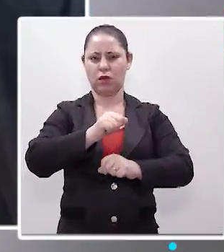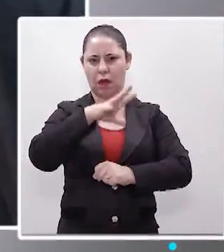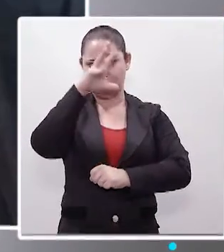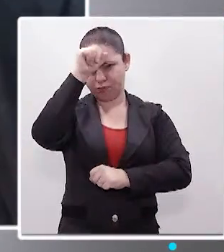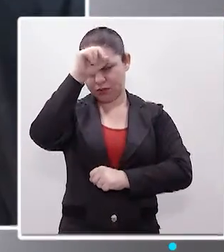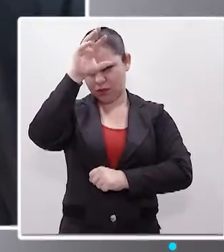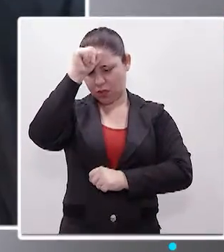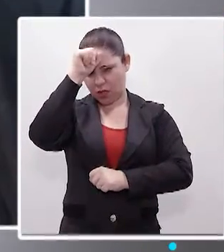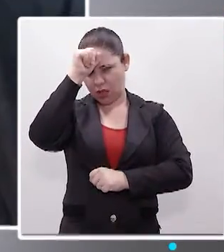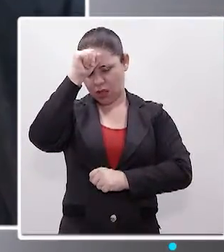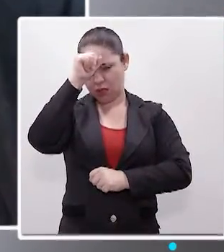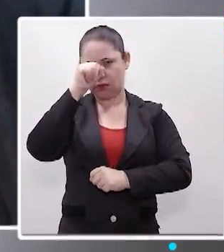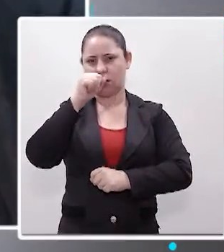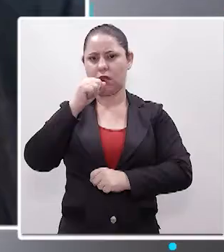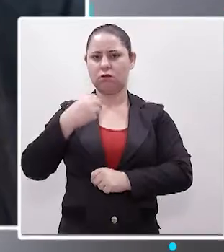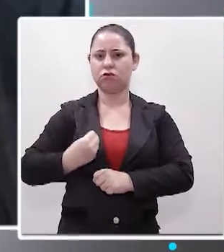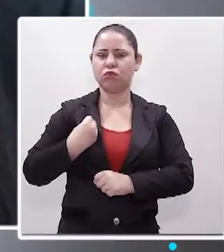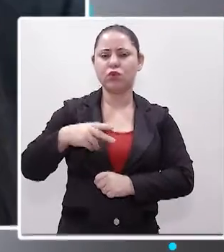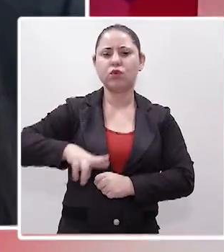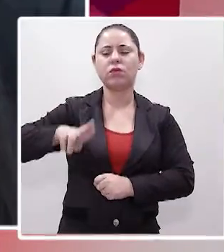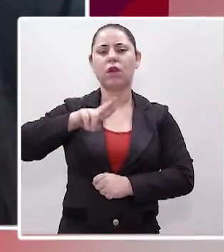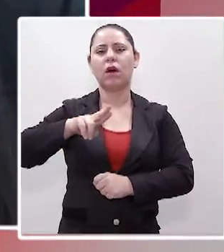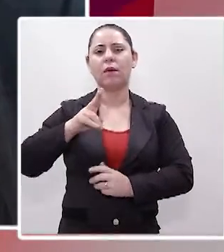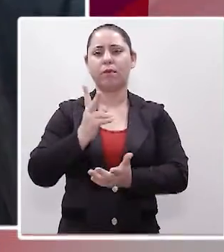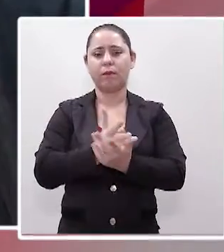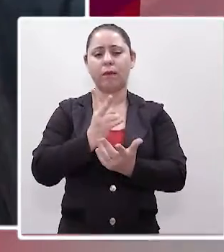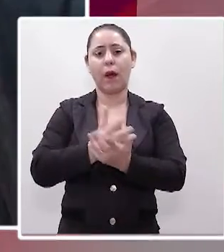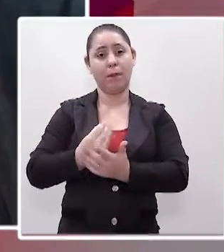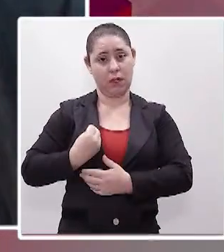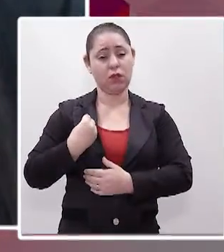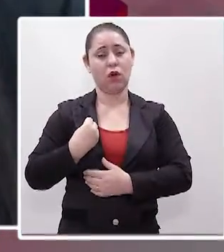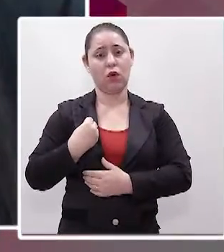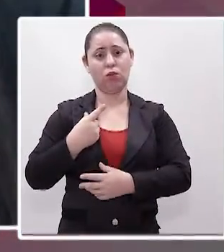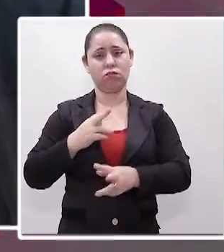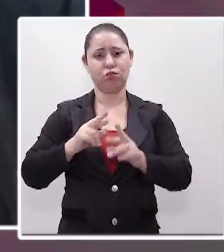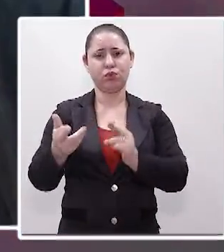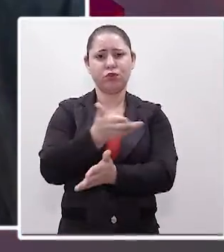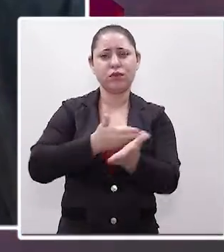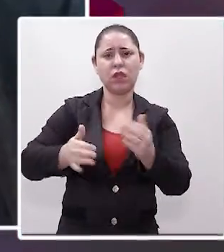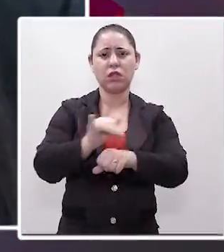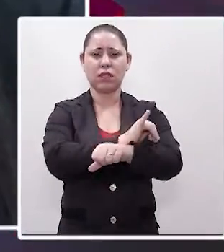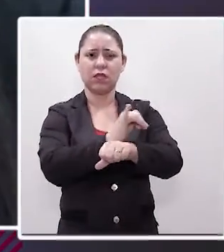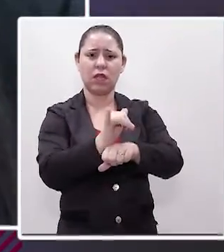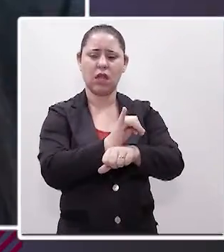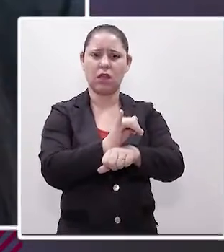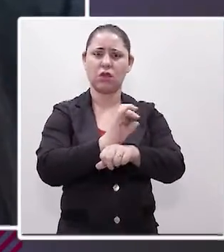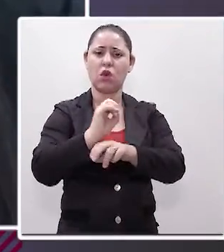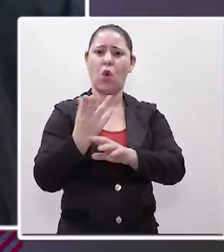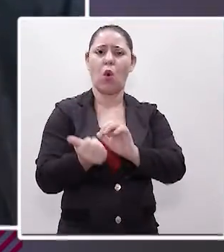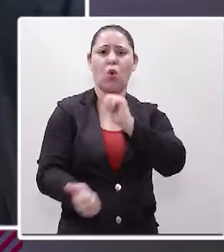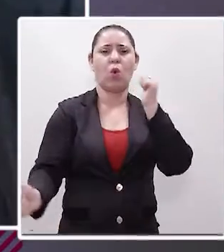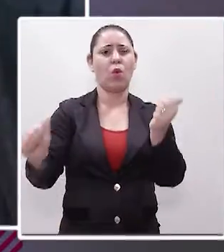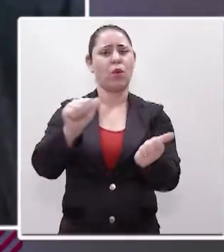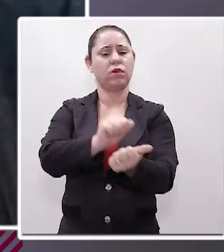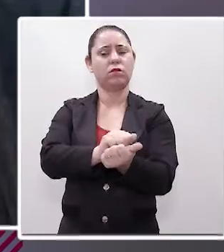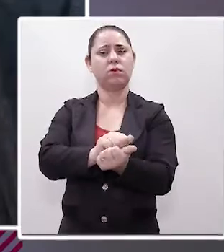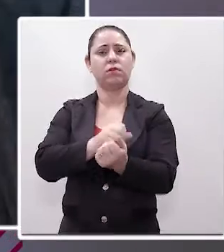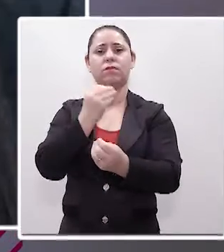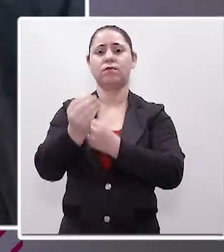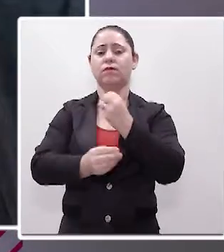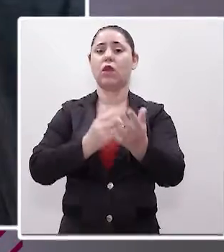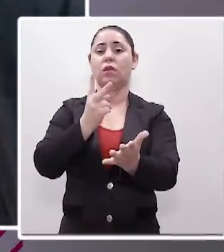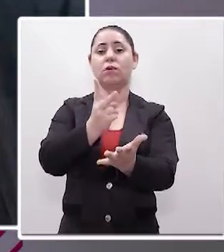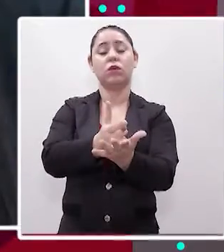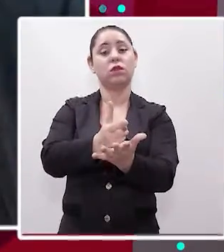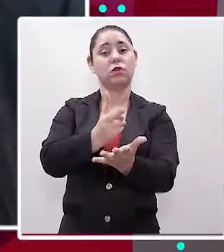todo mundo teve que aprender a lidar, dá para continuar usando no ensino presencial? Dá para articular estratégias ou